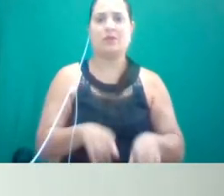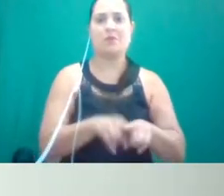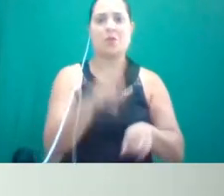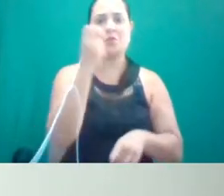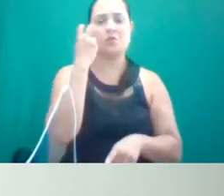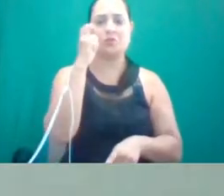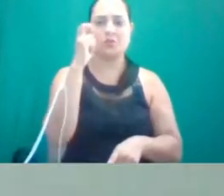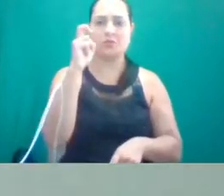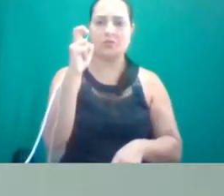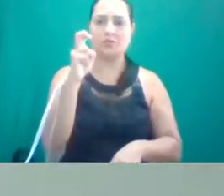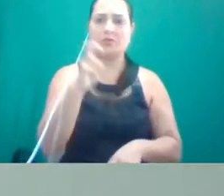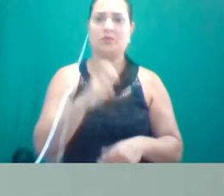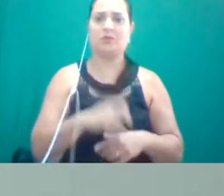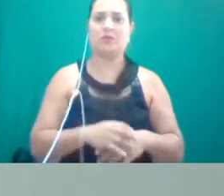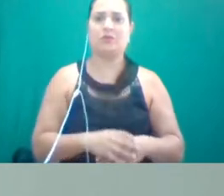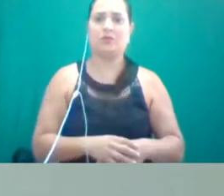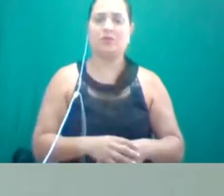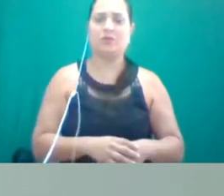país.